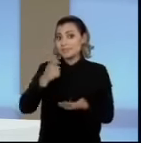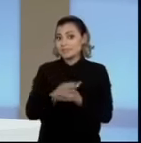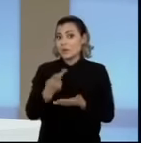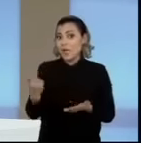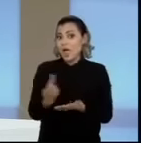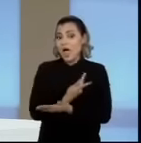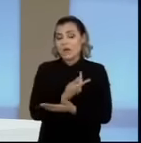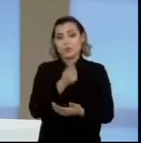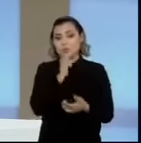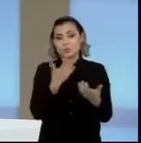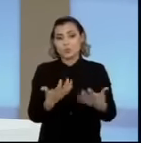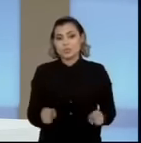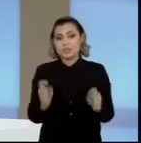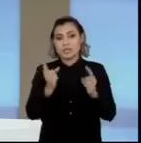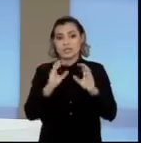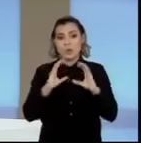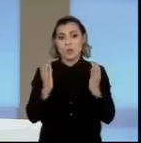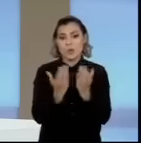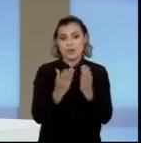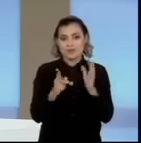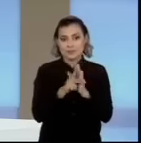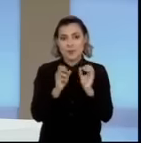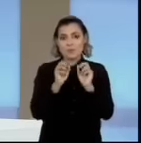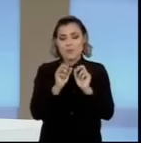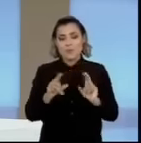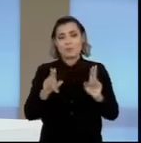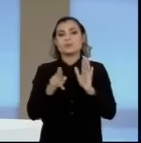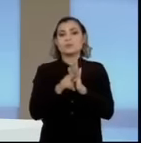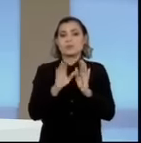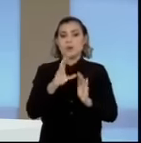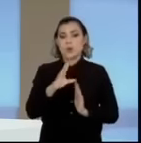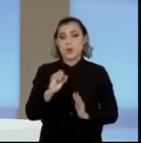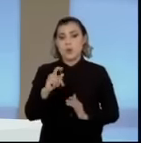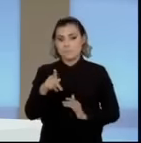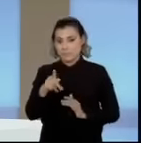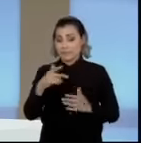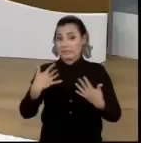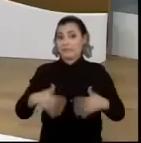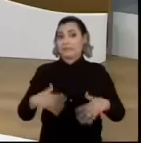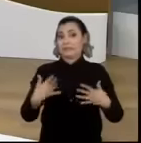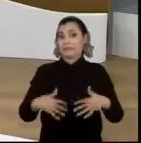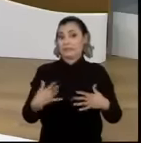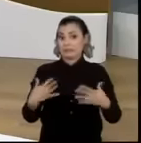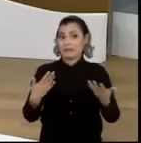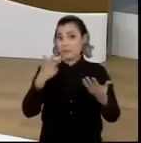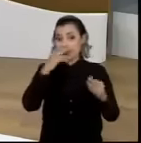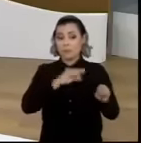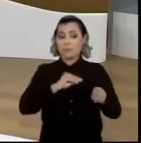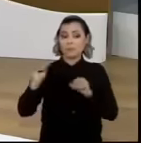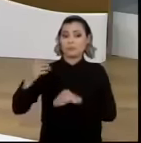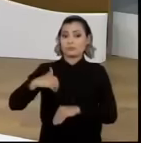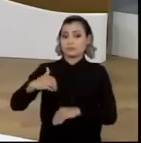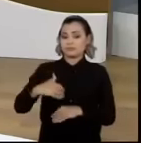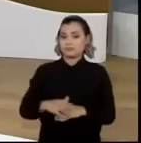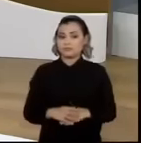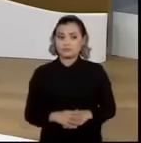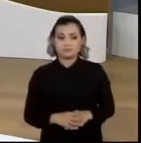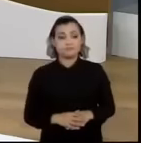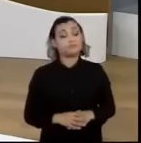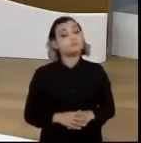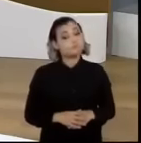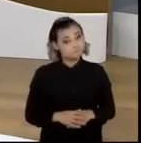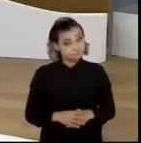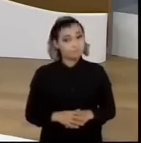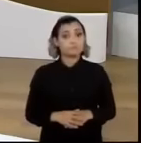não sediar a COP aqui e o dano à imagem do Brasil não é muito grande? Bom, olhar, eu não